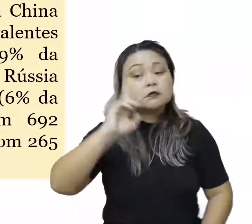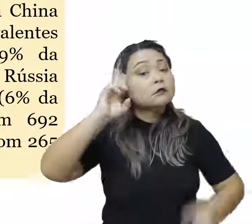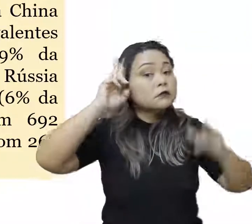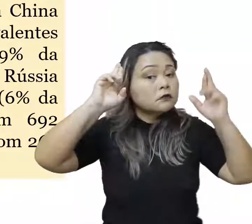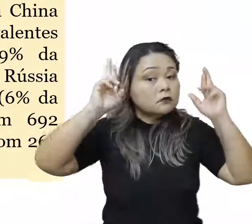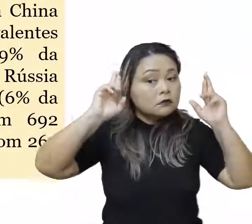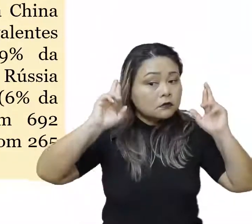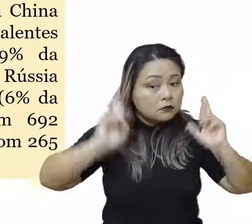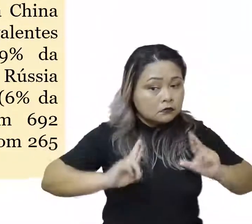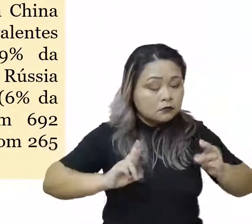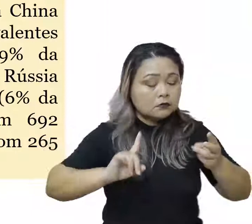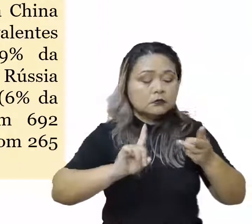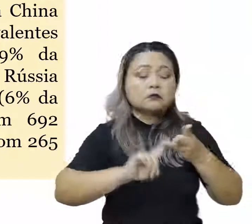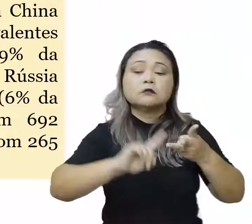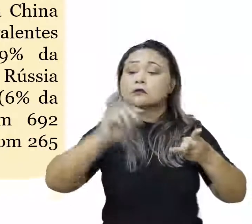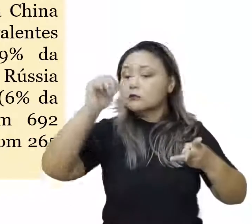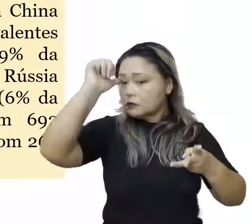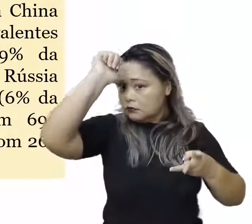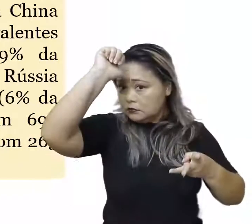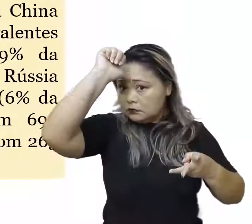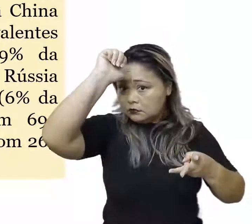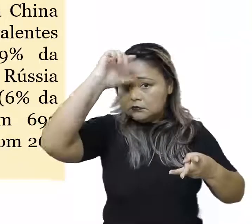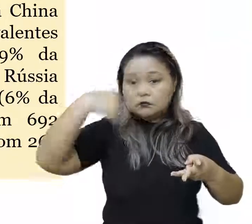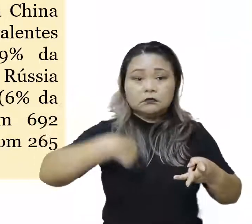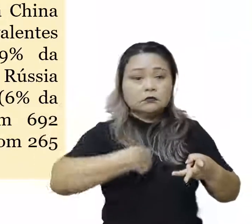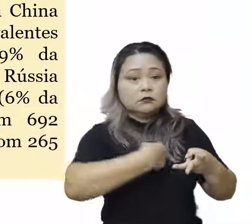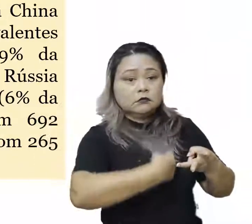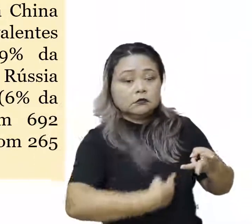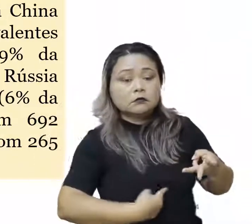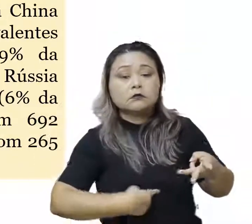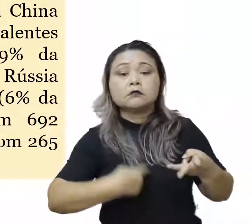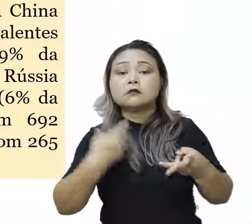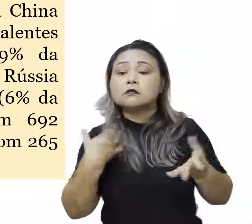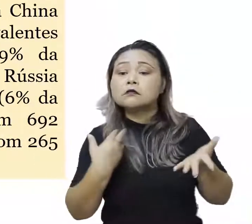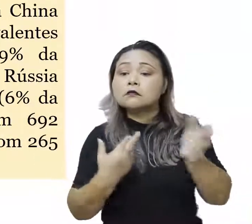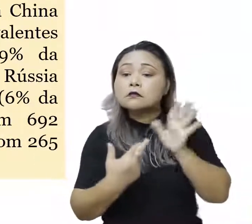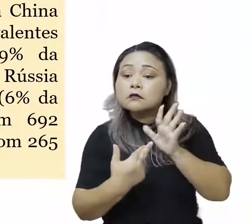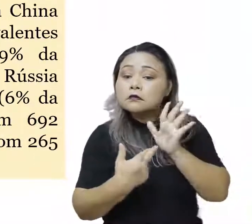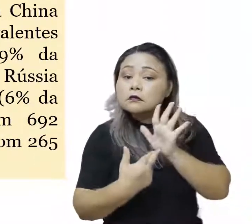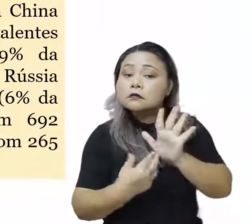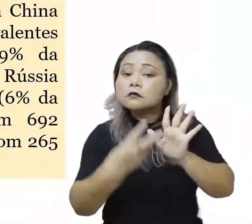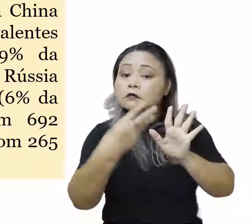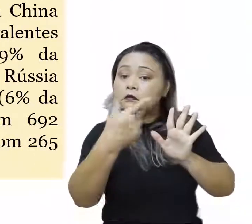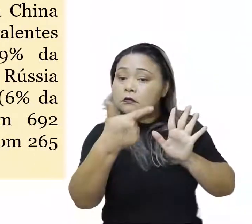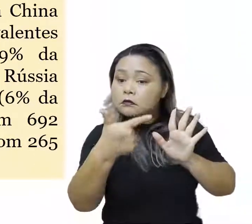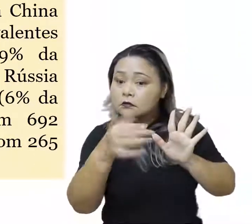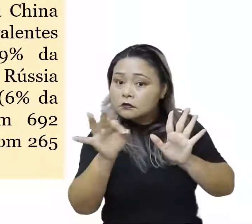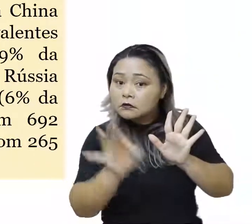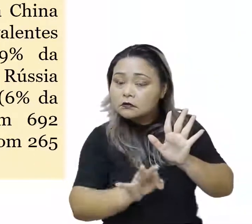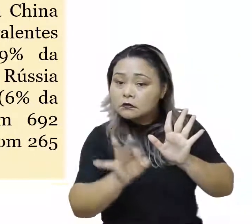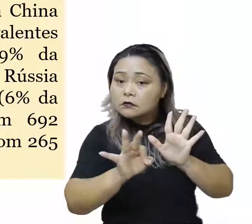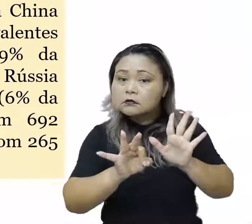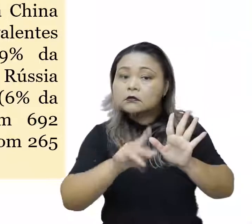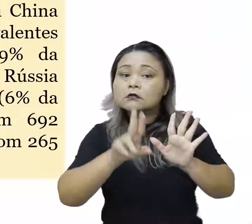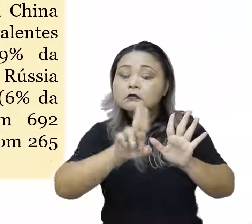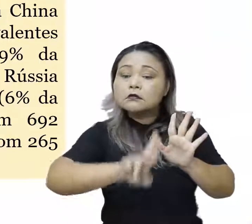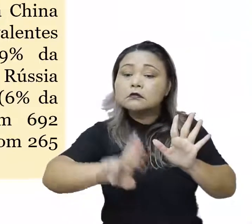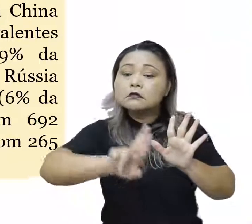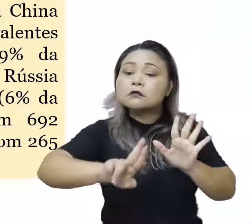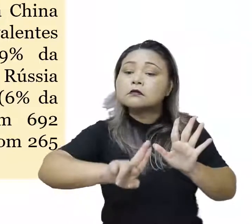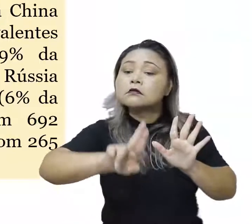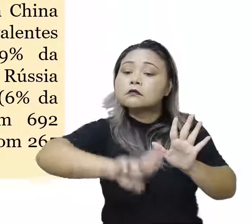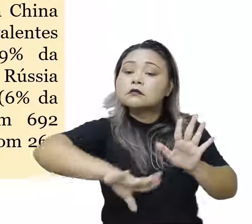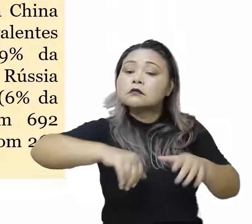Brasil, Rússia, Índia e China respondem por 32% da demanda de